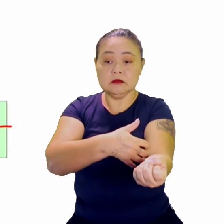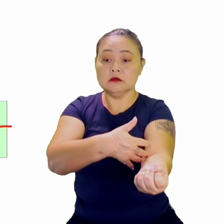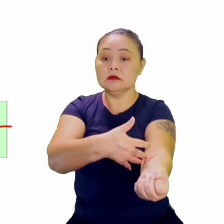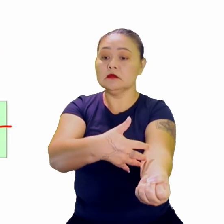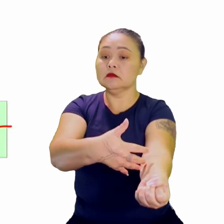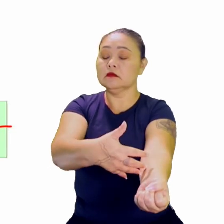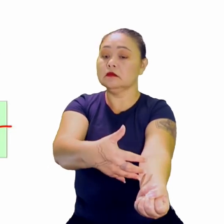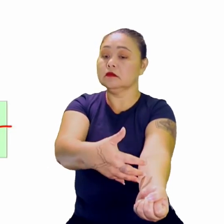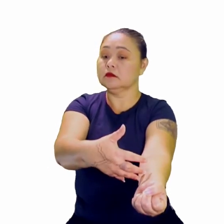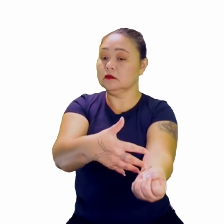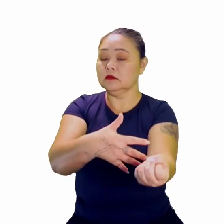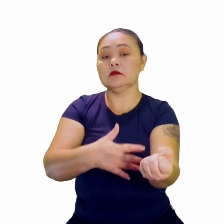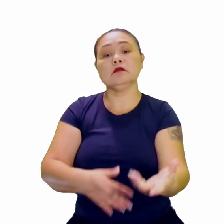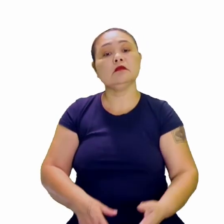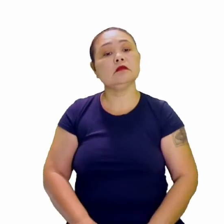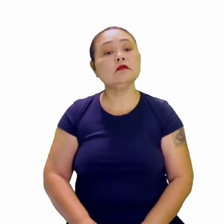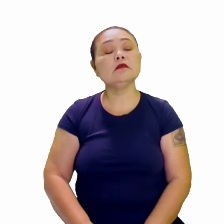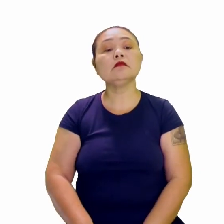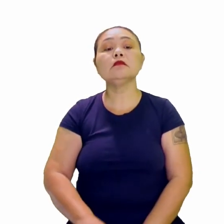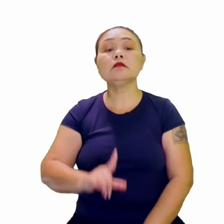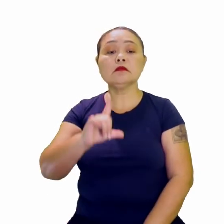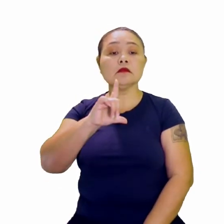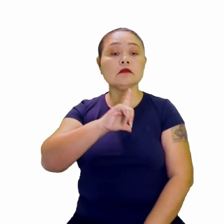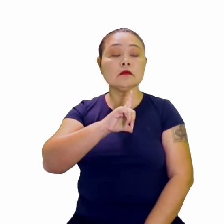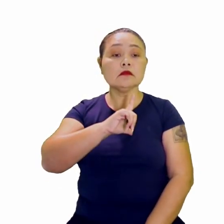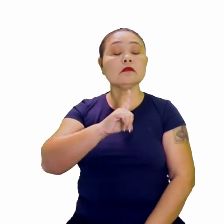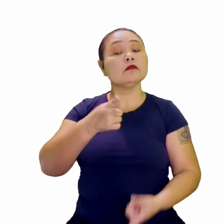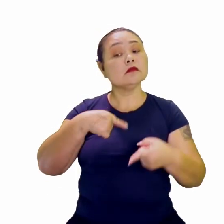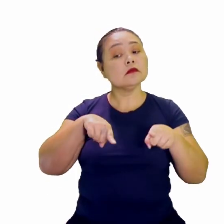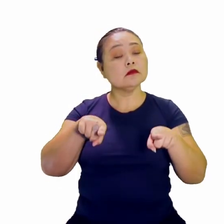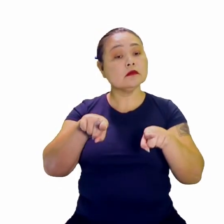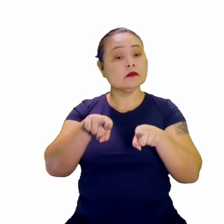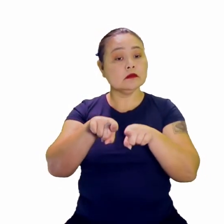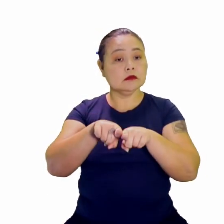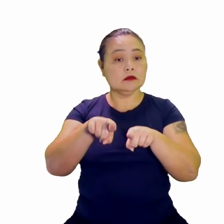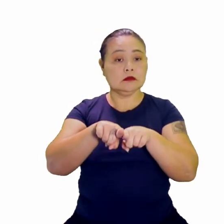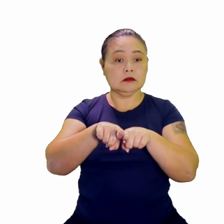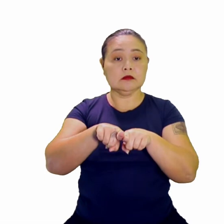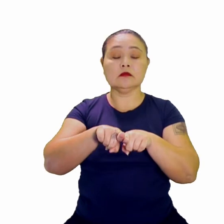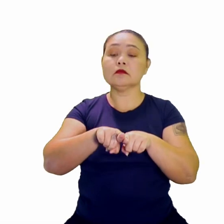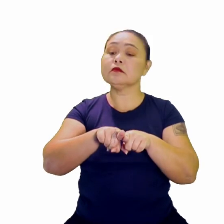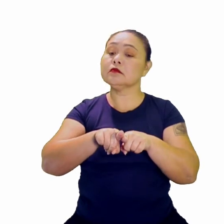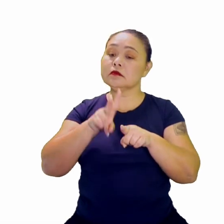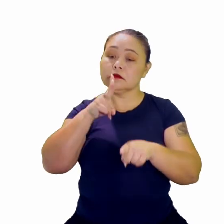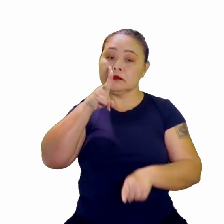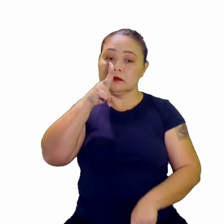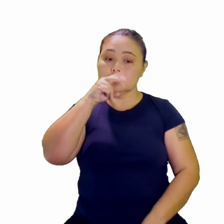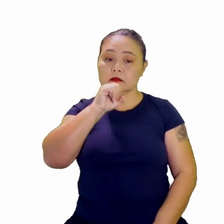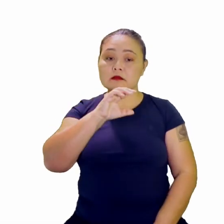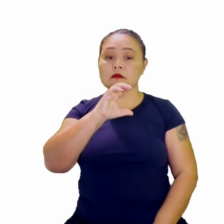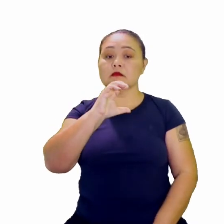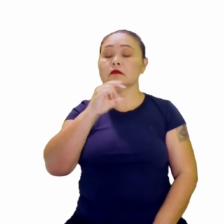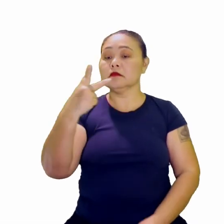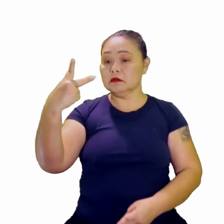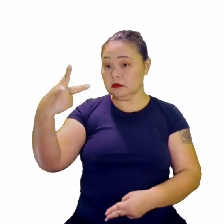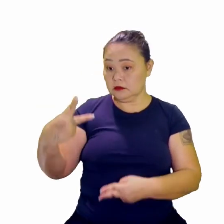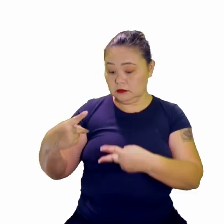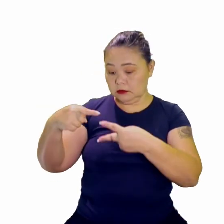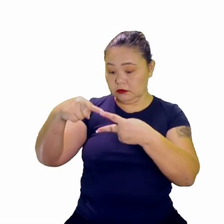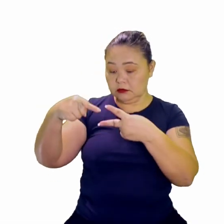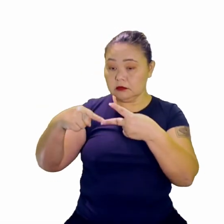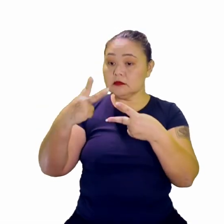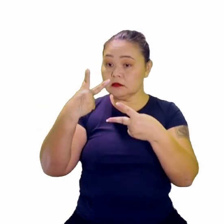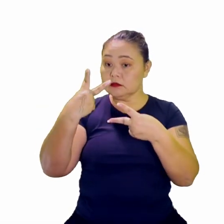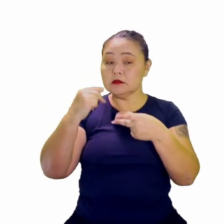naquela fase excêntrica. Aí nós temos também, quando eu tenho uma força concêntrica e excêntrica,